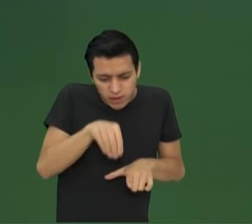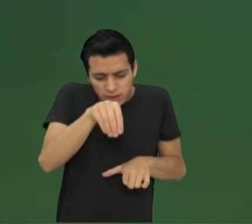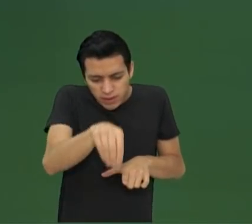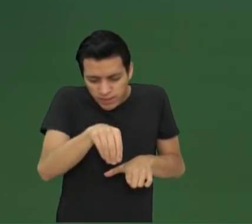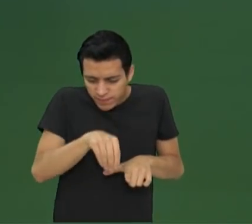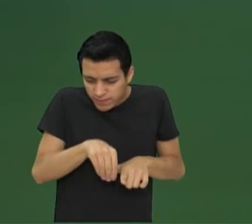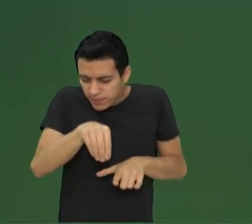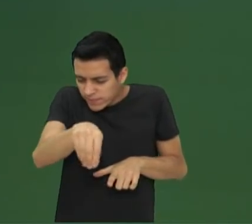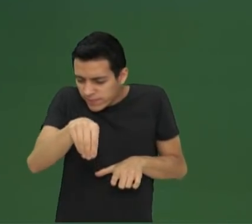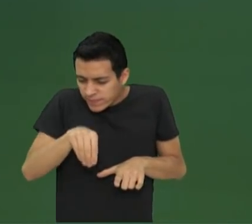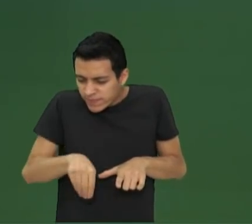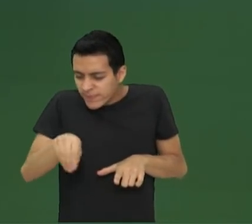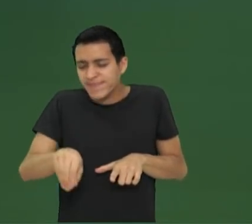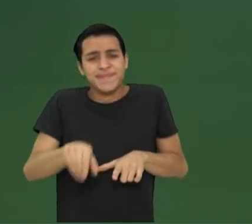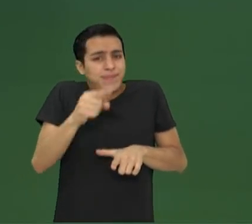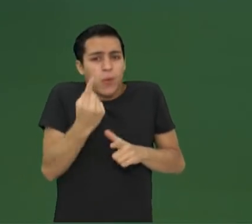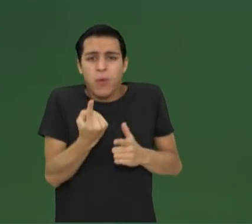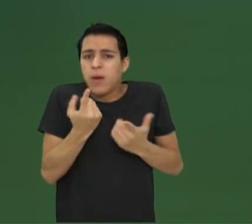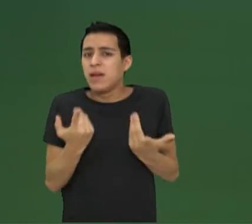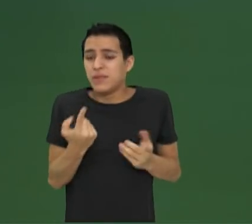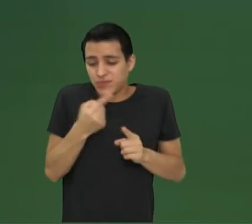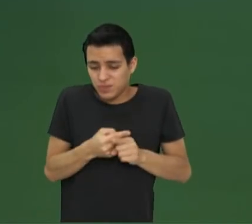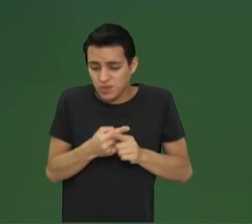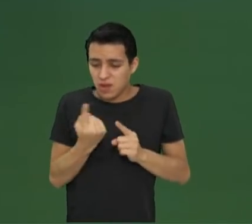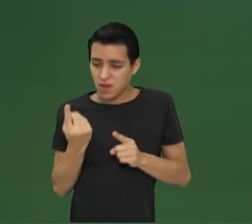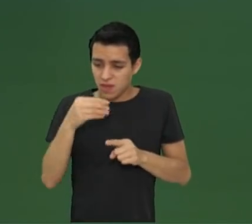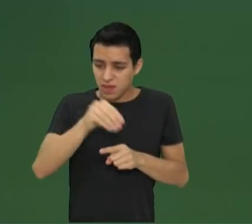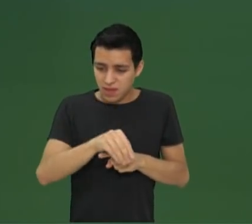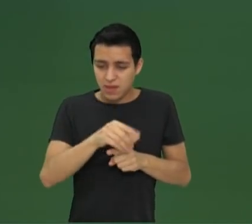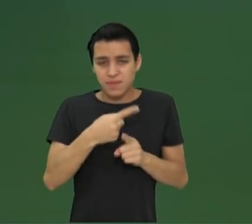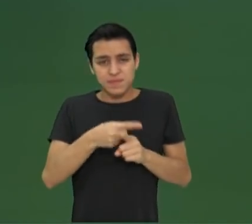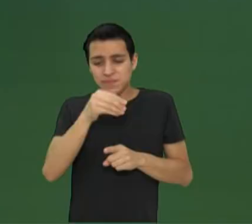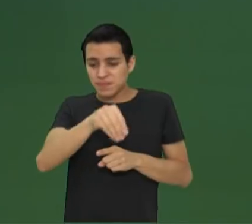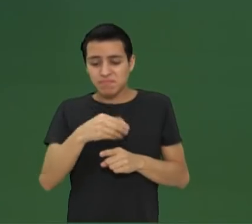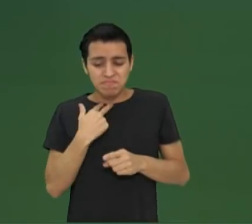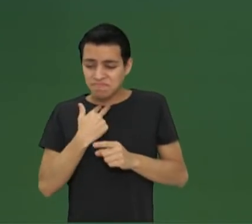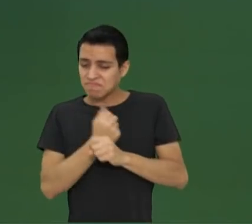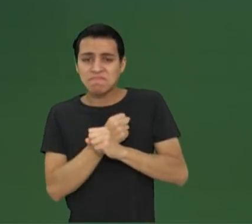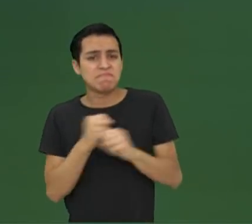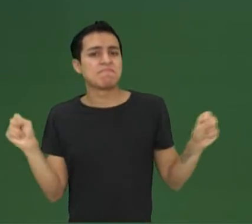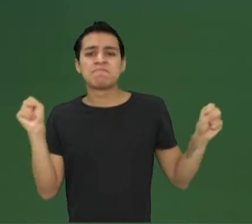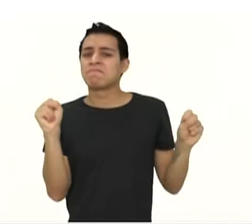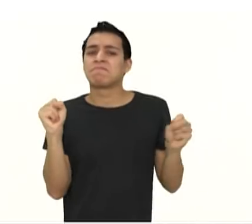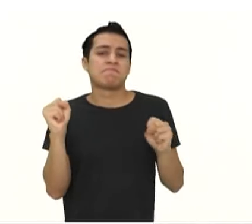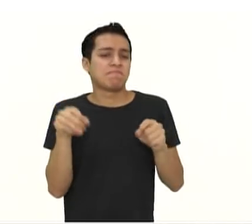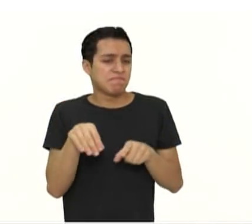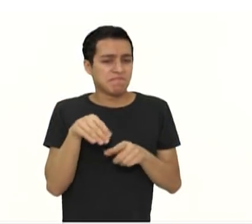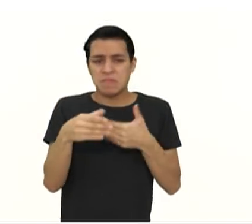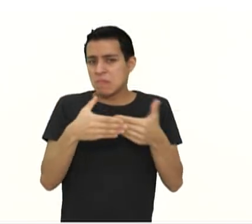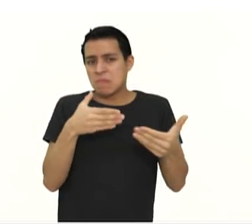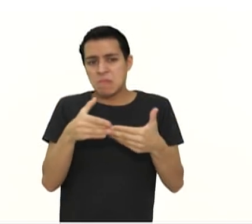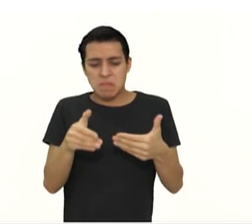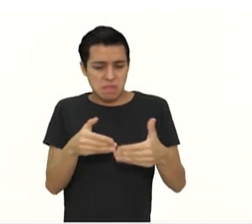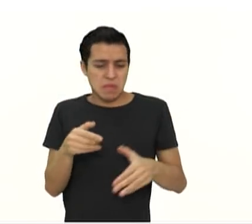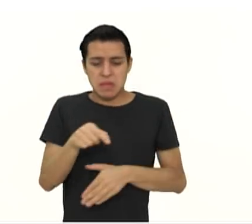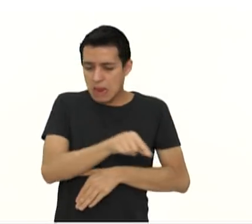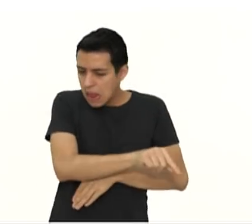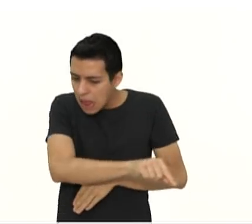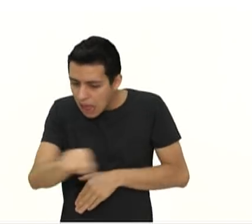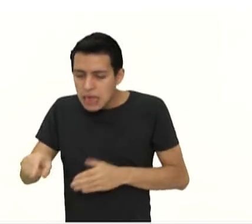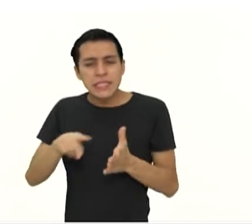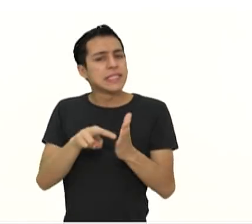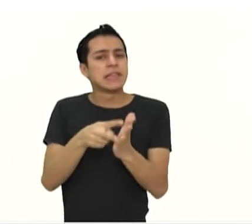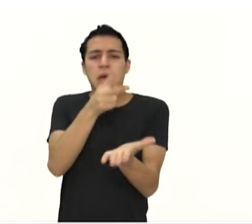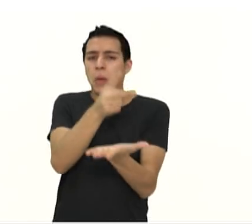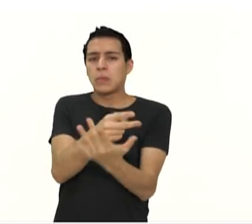várias casas. Então ele só vai andar uma casinha por vez. E nesse um movimento ele não tem opção. Então para onde ele fugir, ele vai continuar